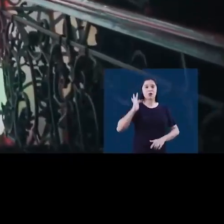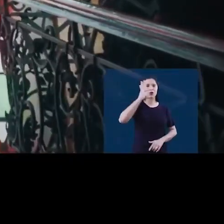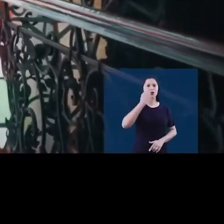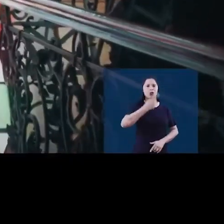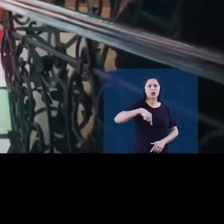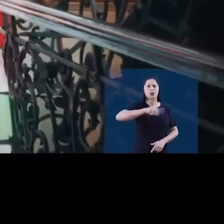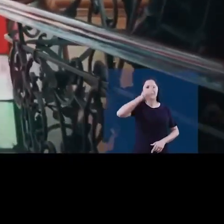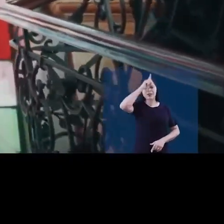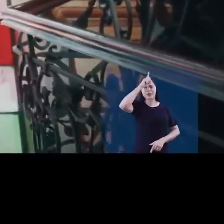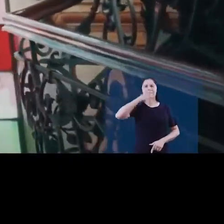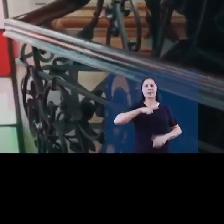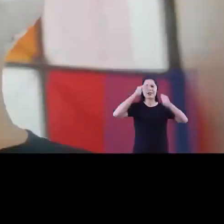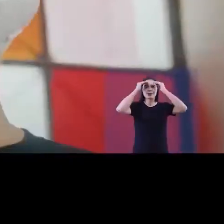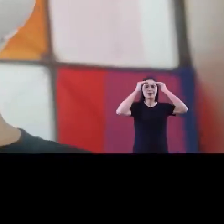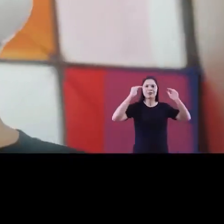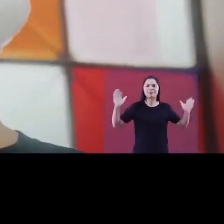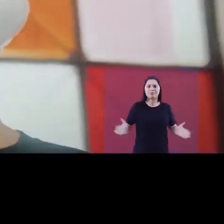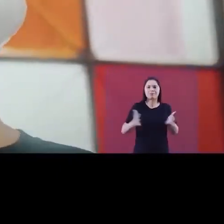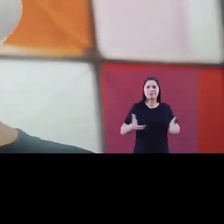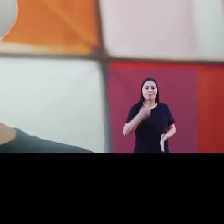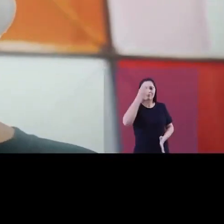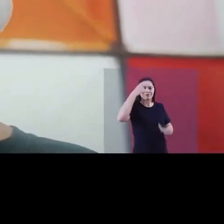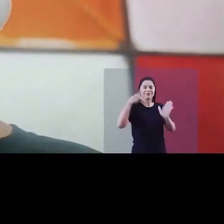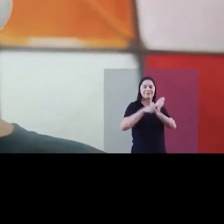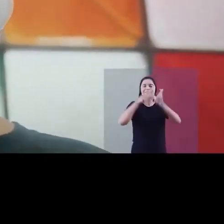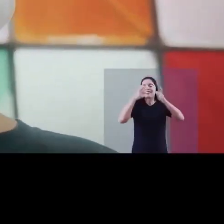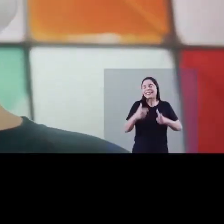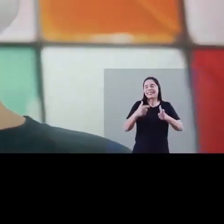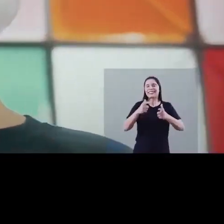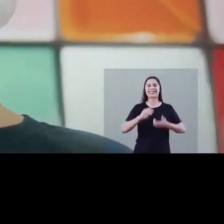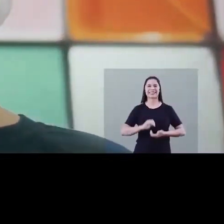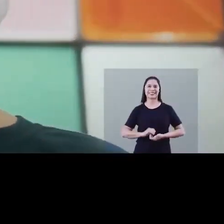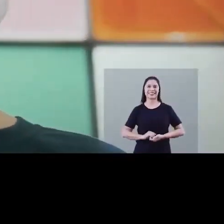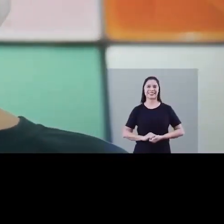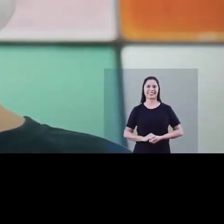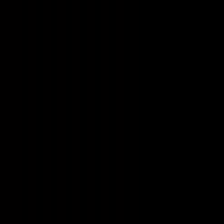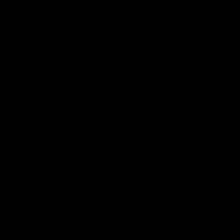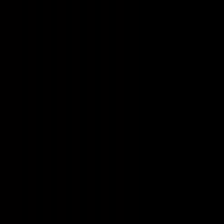Gerdau, o futuro se molda com respeito e incentivo à cultura local.